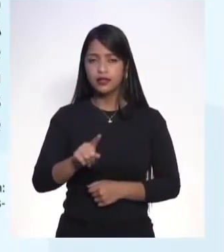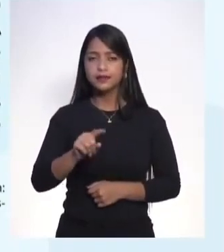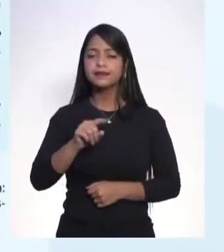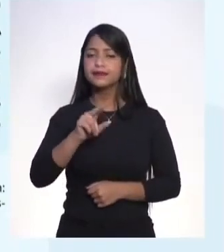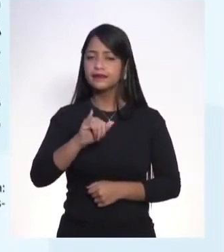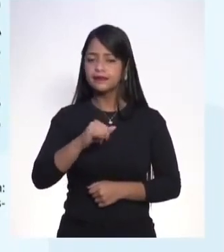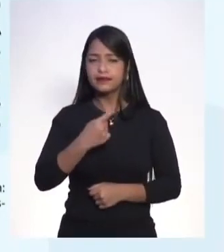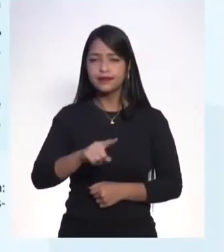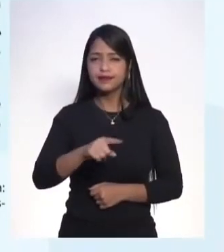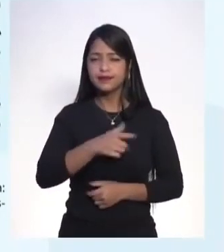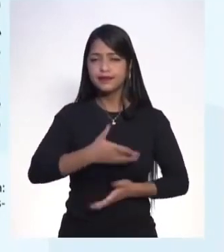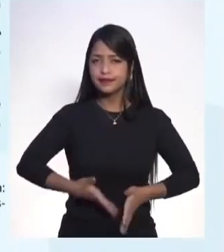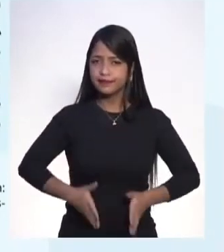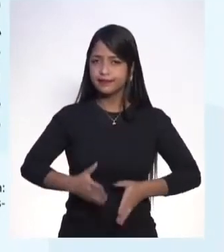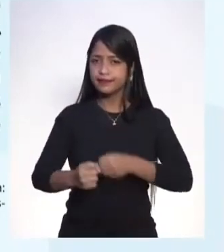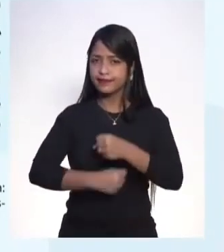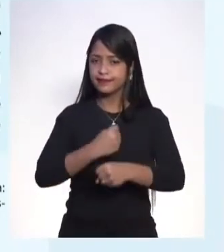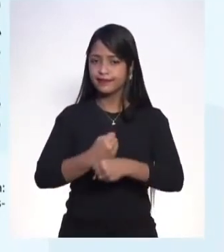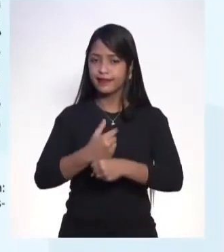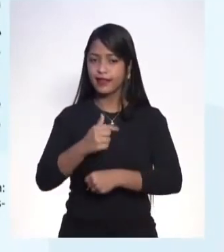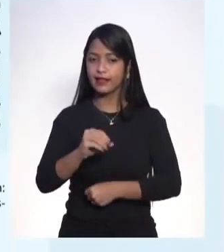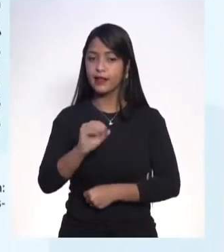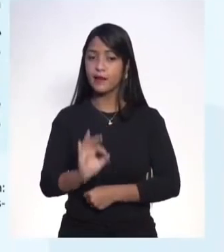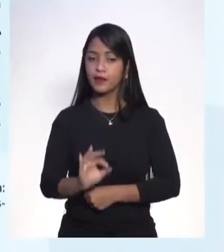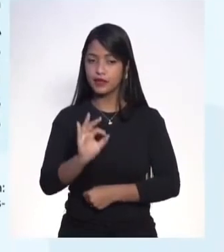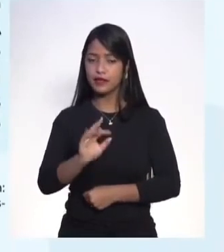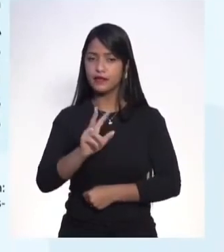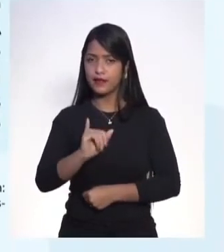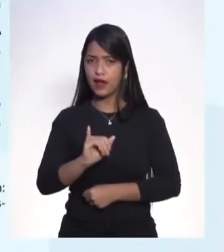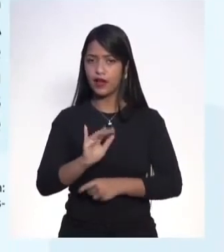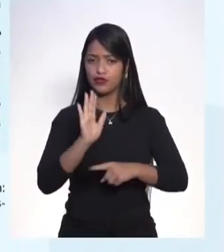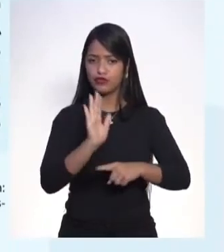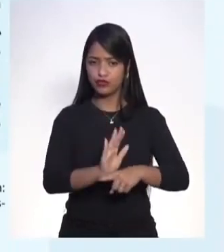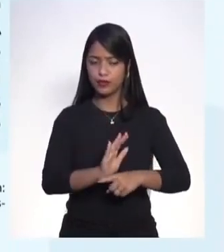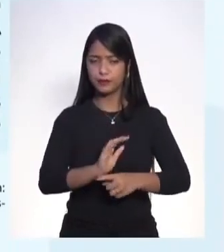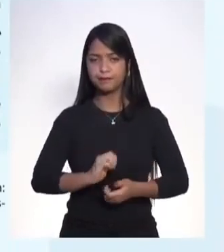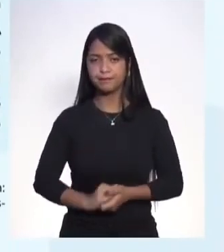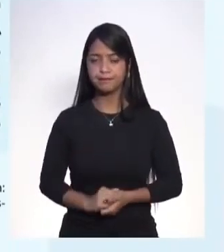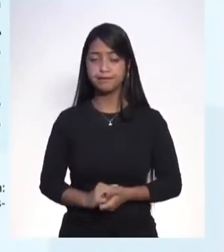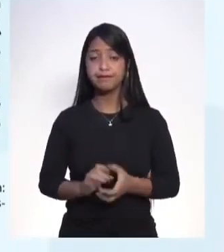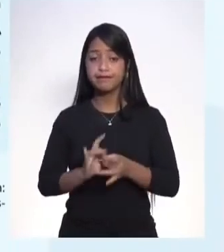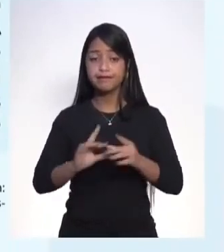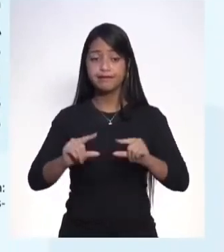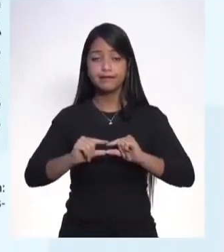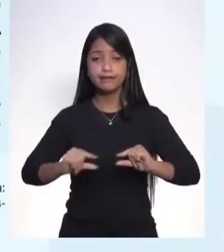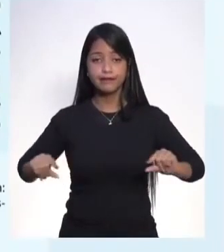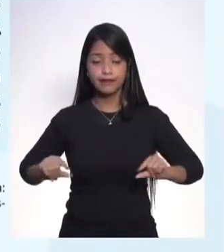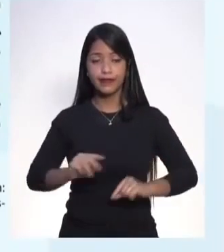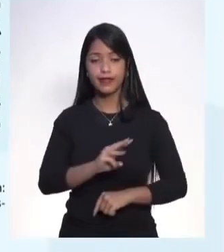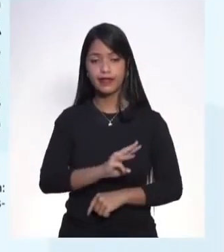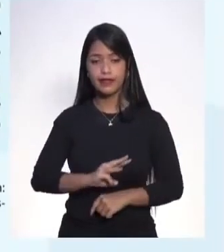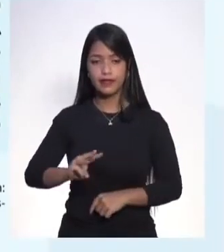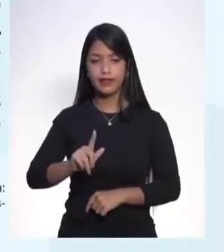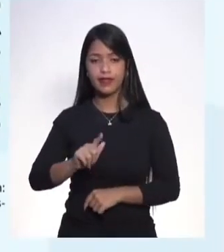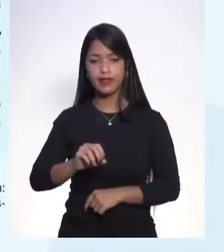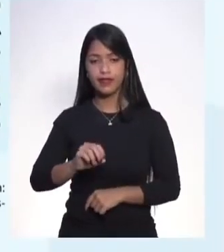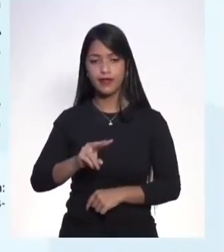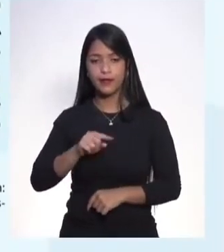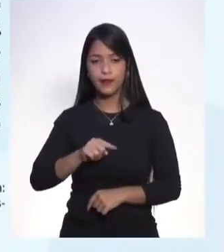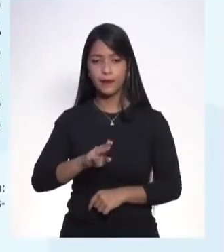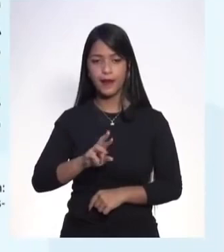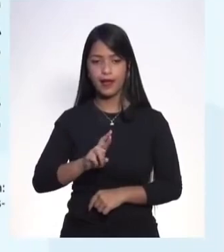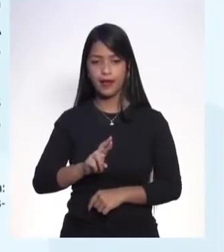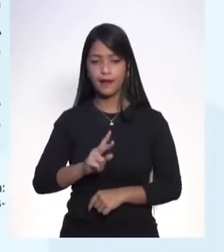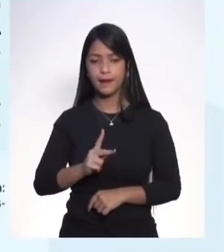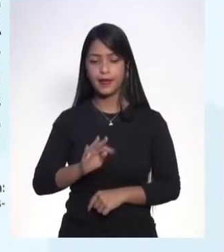nascerem anualmente. Disponível em gov.br, PT Notícias Meio Ambiente e